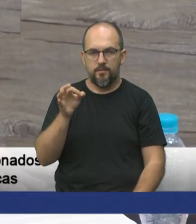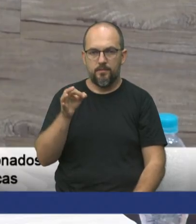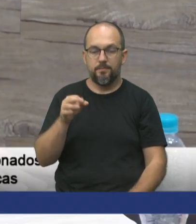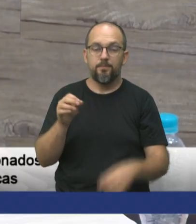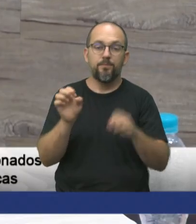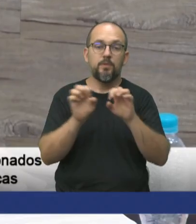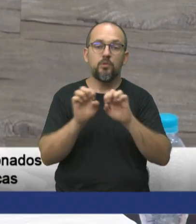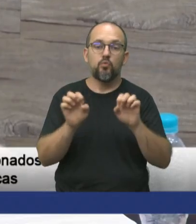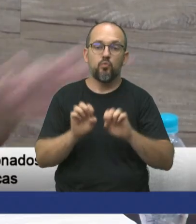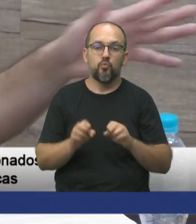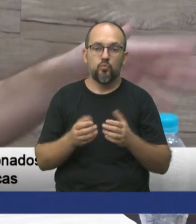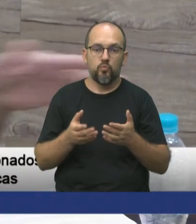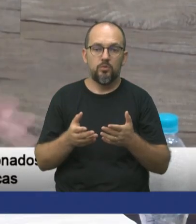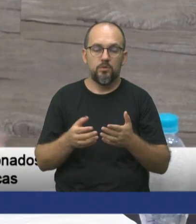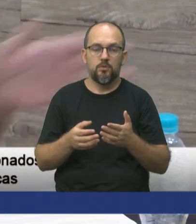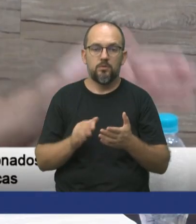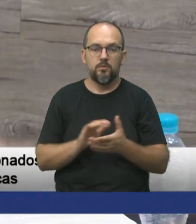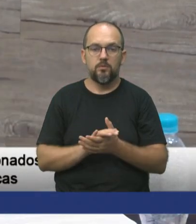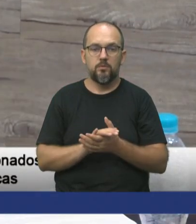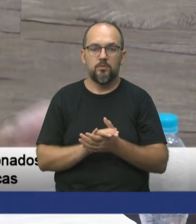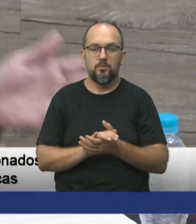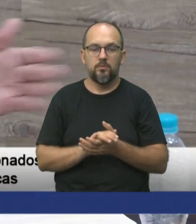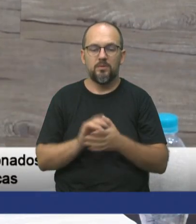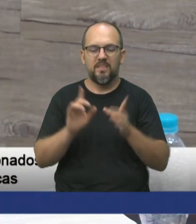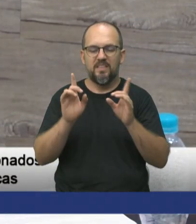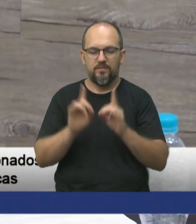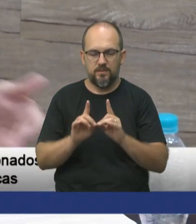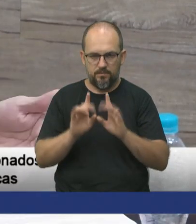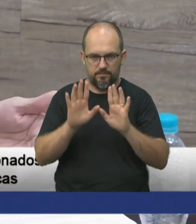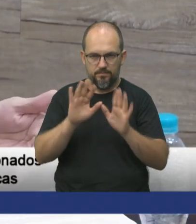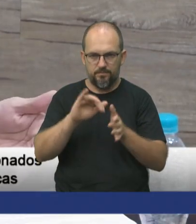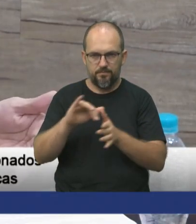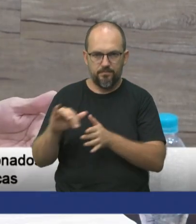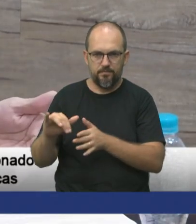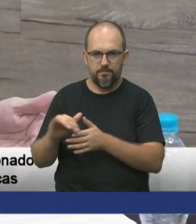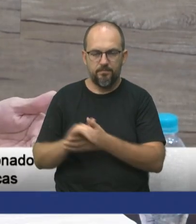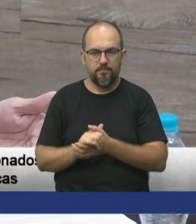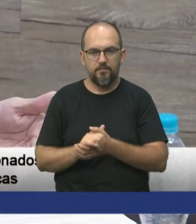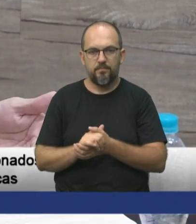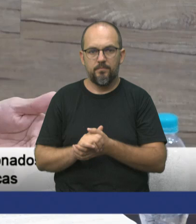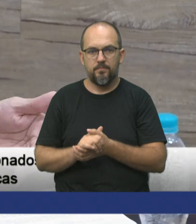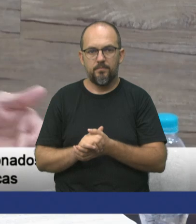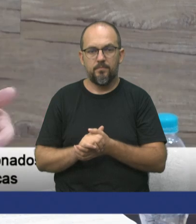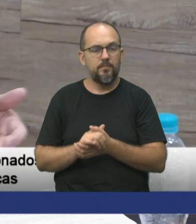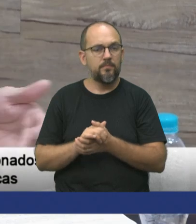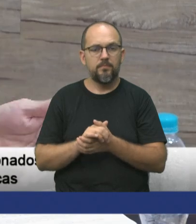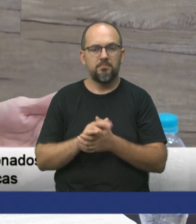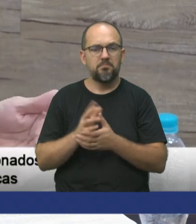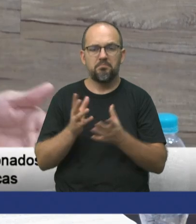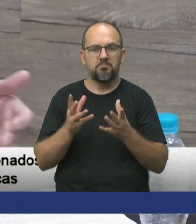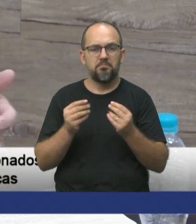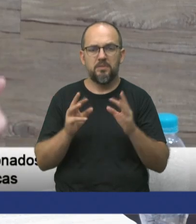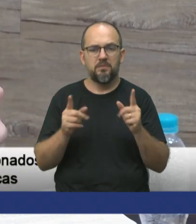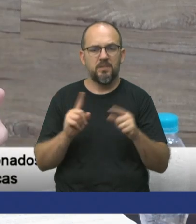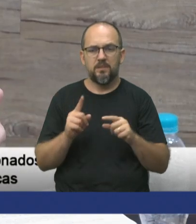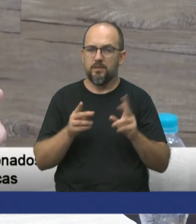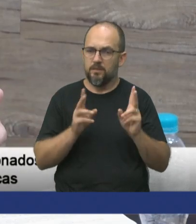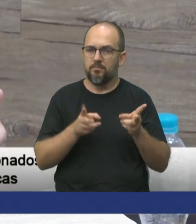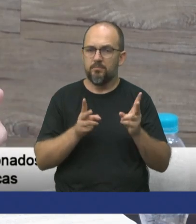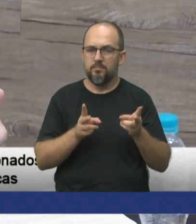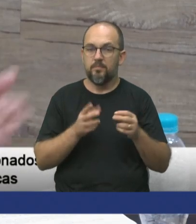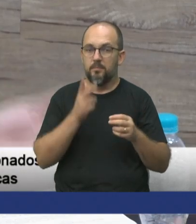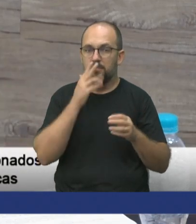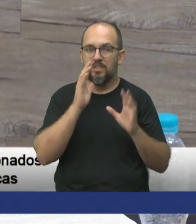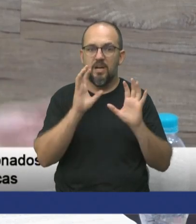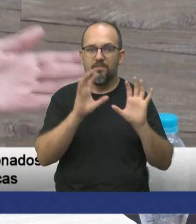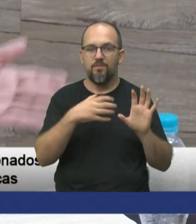Estruturalmente, tire a deficiência, já não é muito longe disso. Já temos um desenho posto